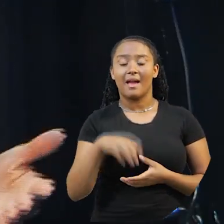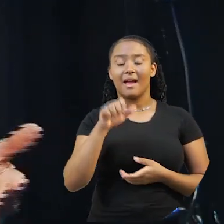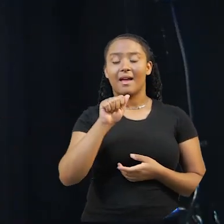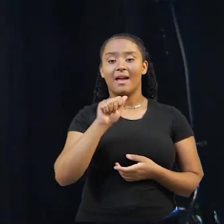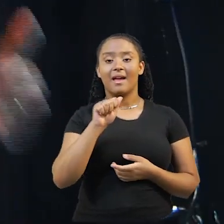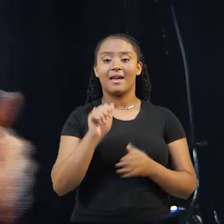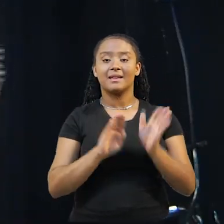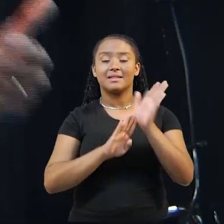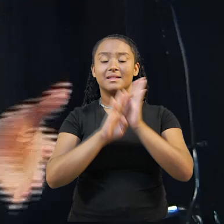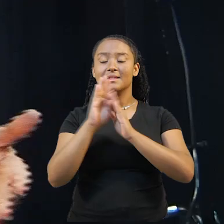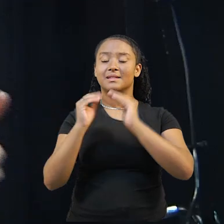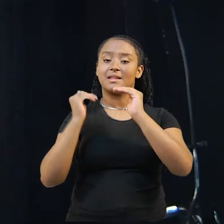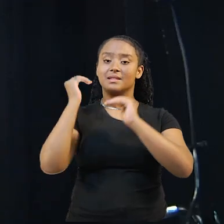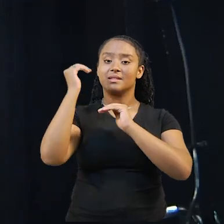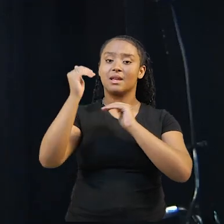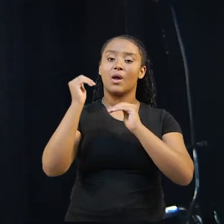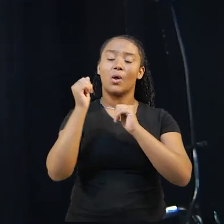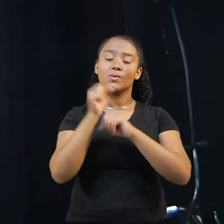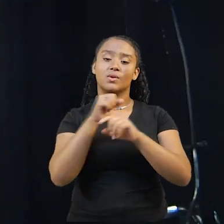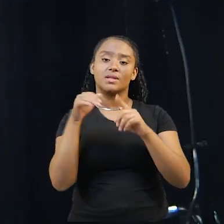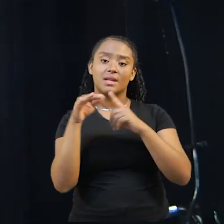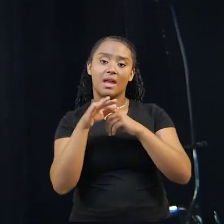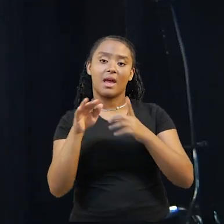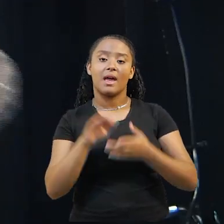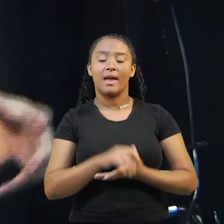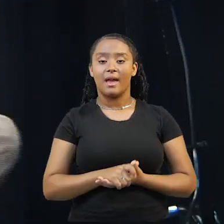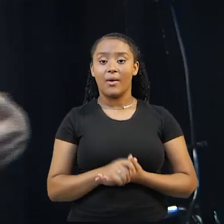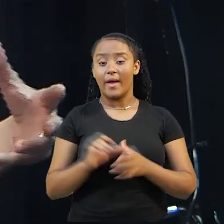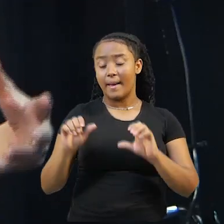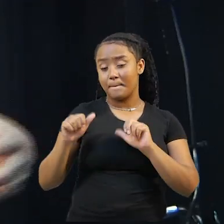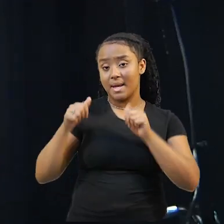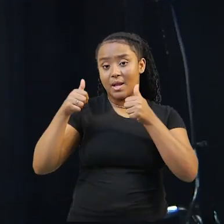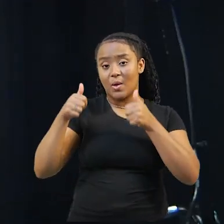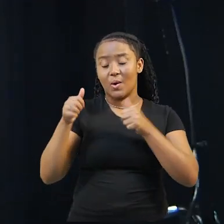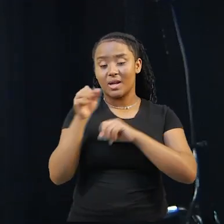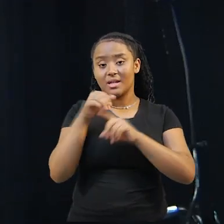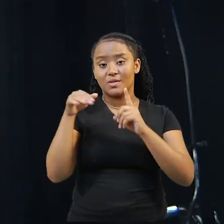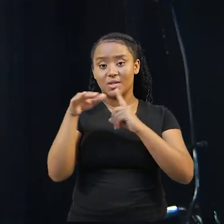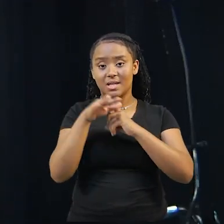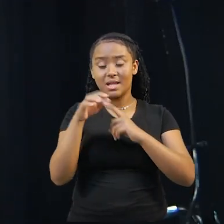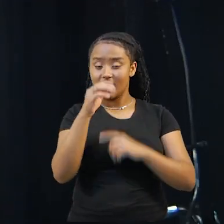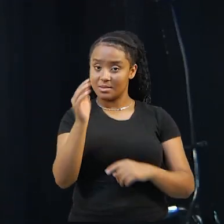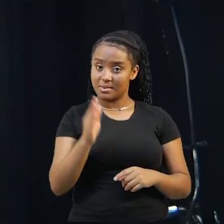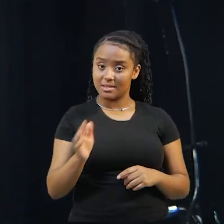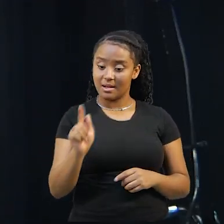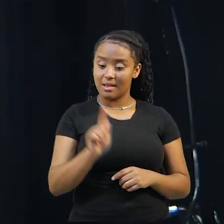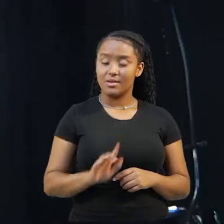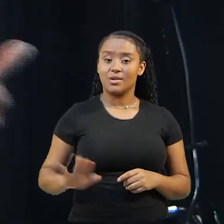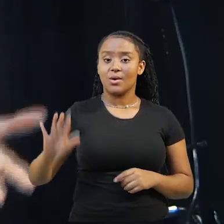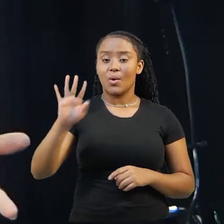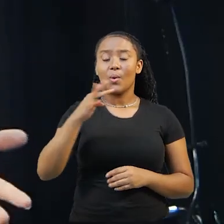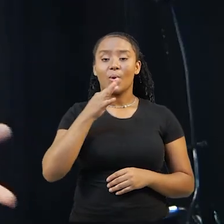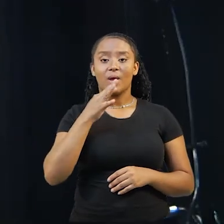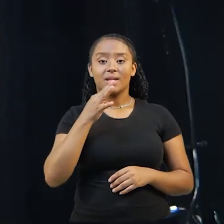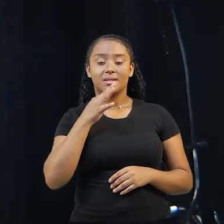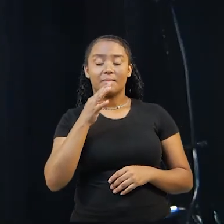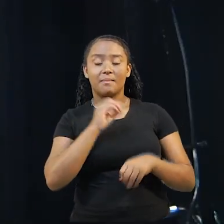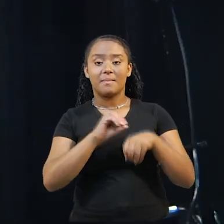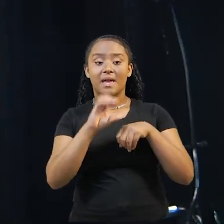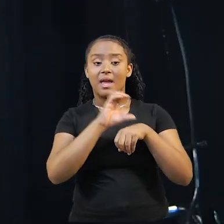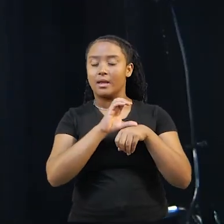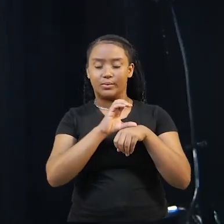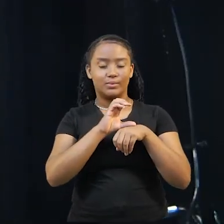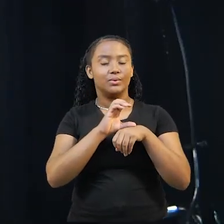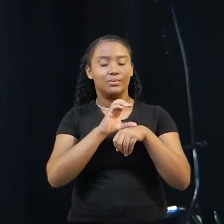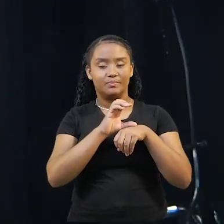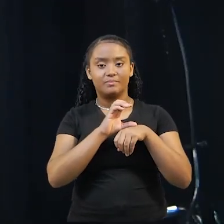a transformação da vida, da renda dessas pessoas, a melhora da sociedade brasileira como um todo, o conhecimento, o desenvolvimento do país